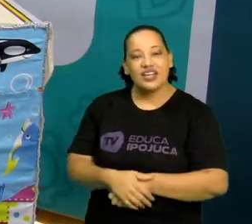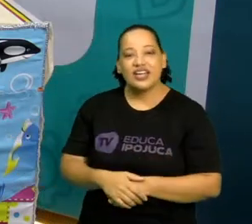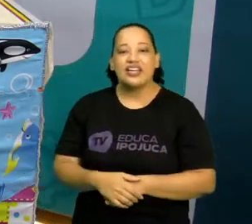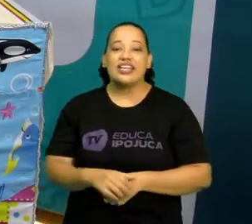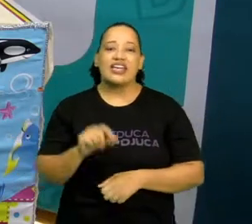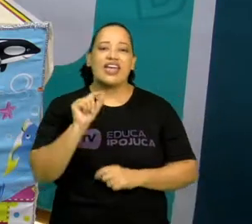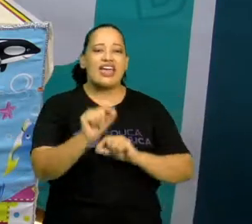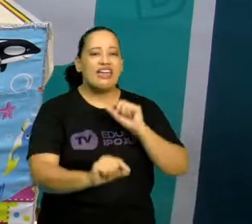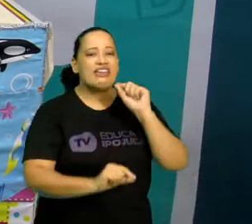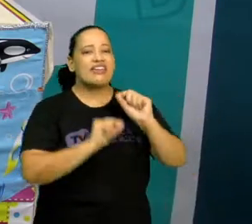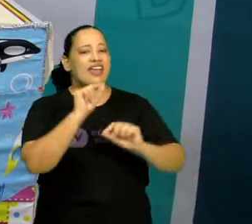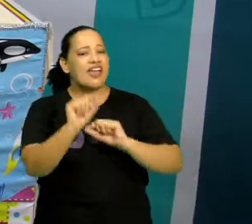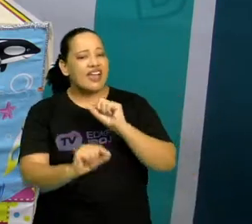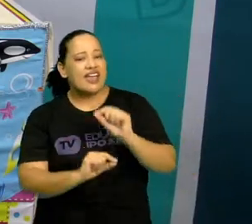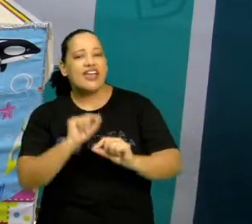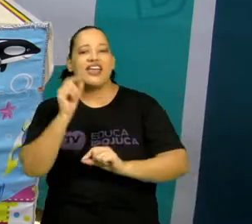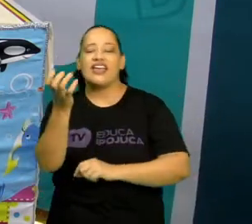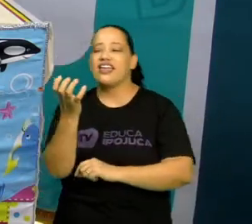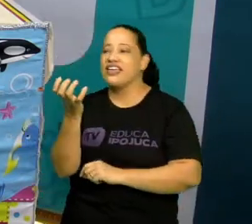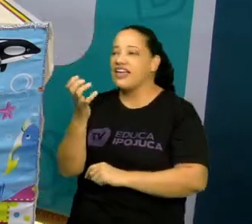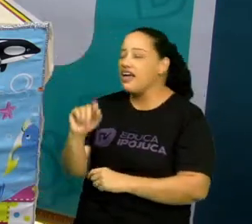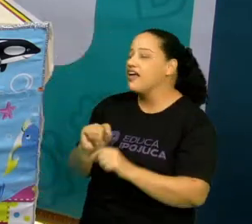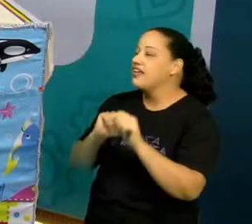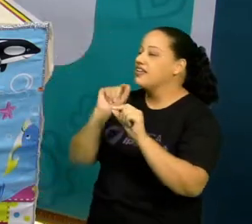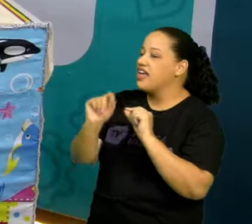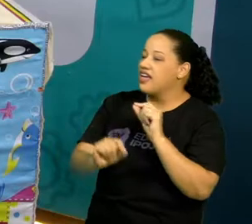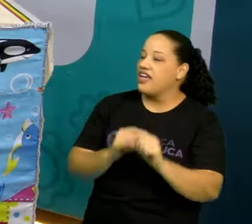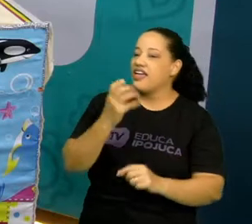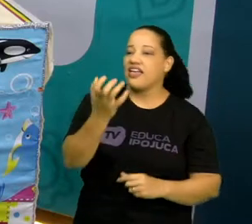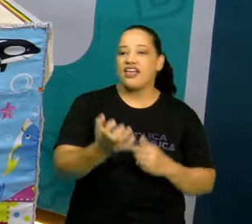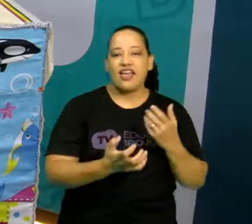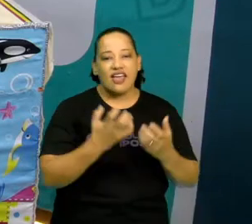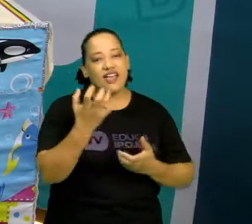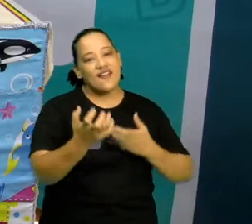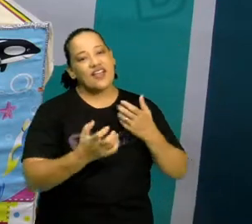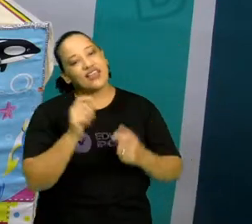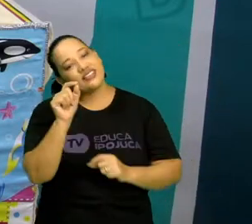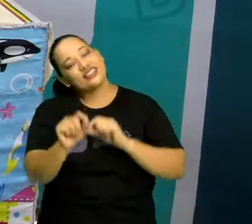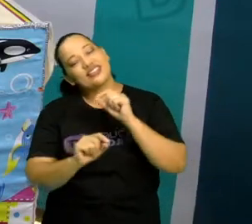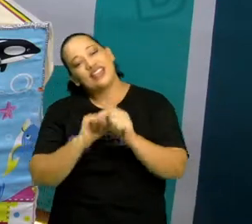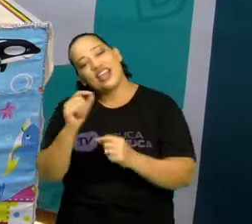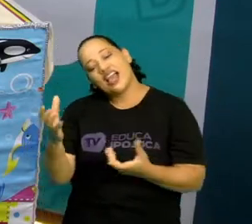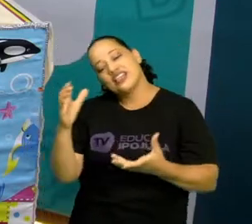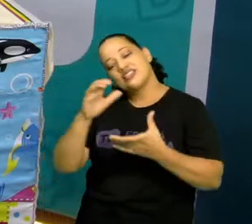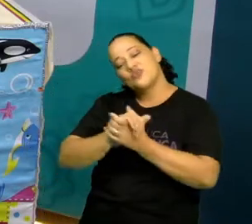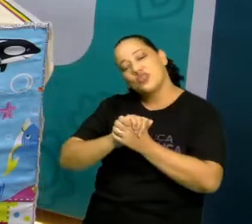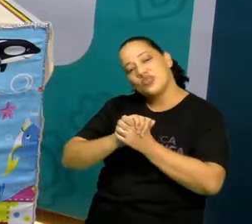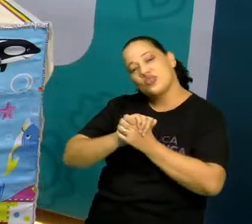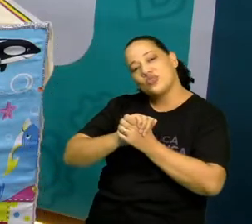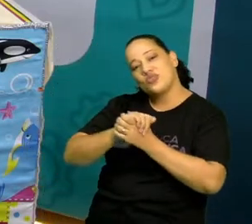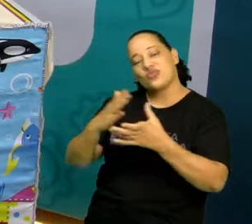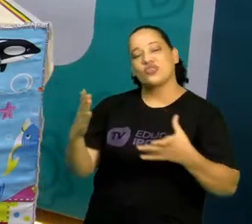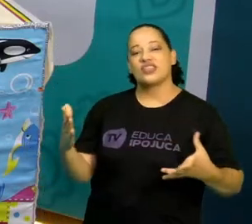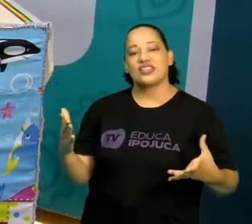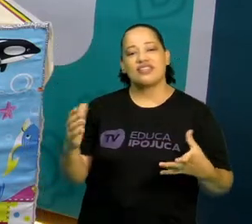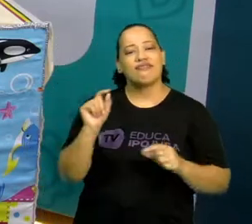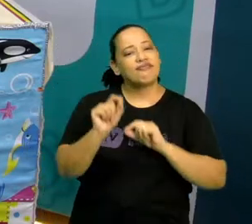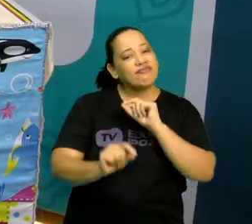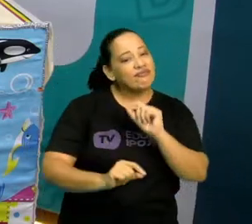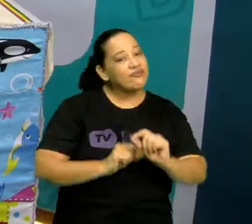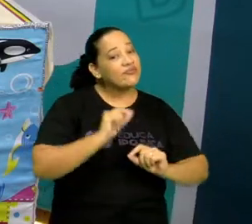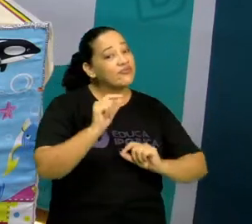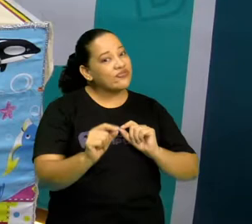quer, quem quer, quem quer casar comigo? Aí,